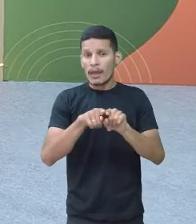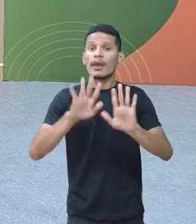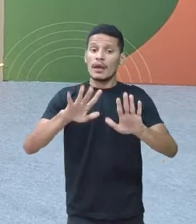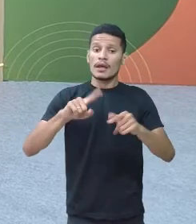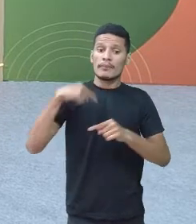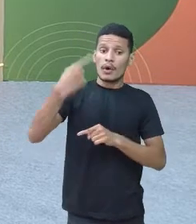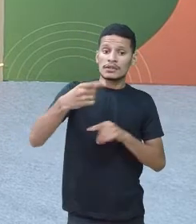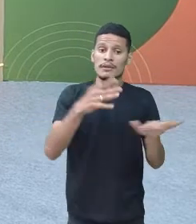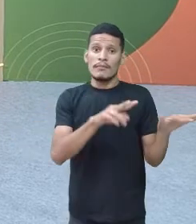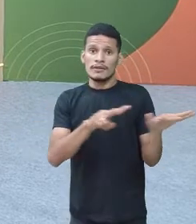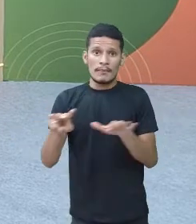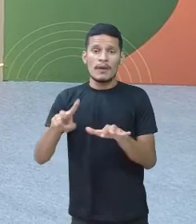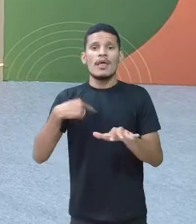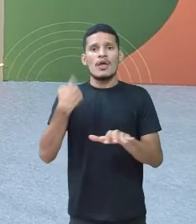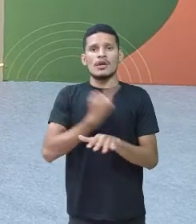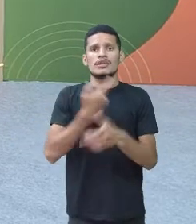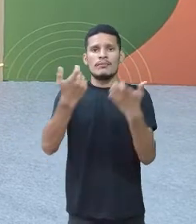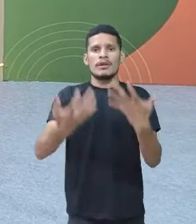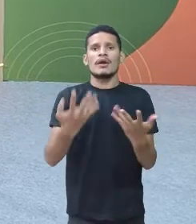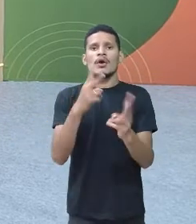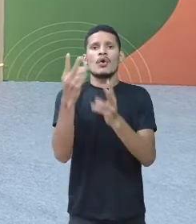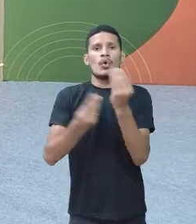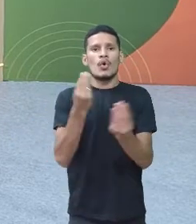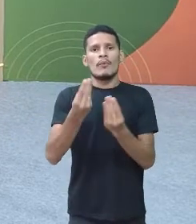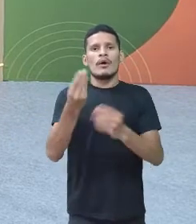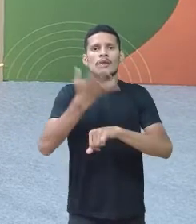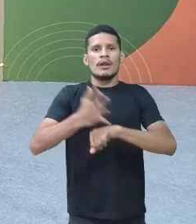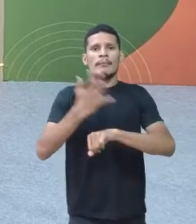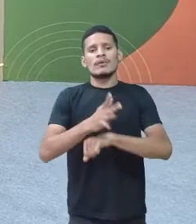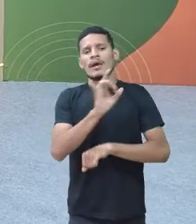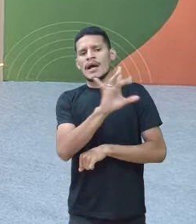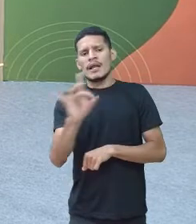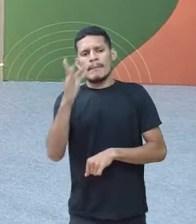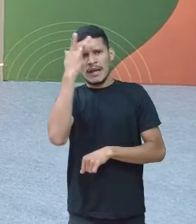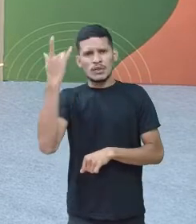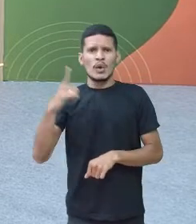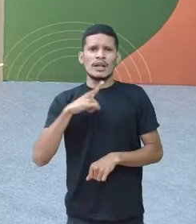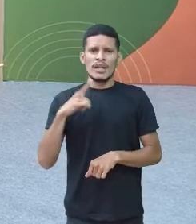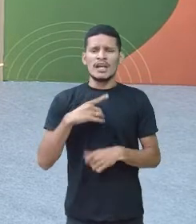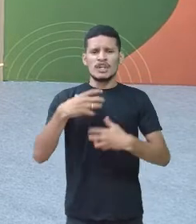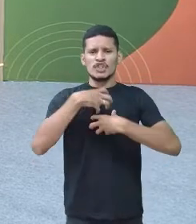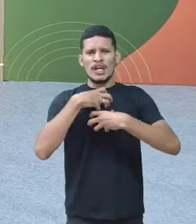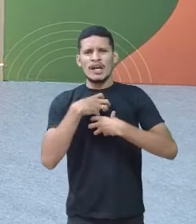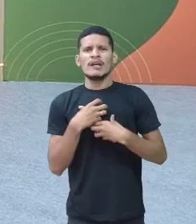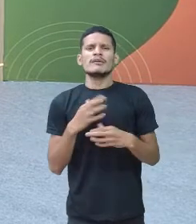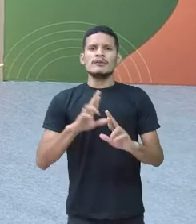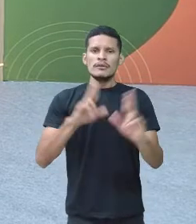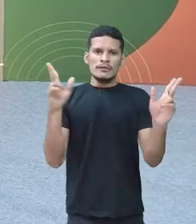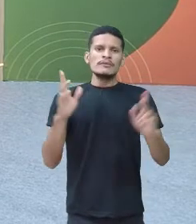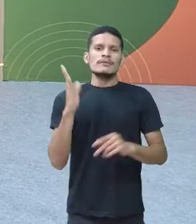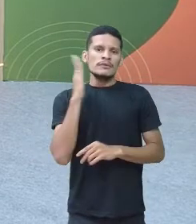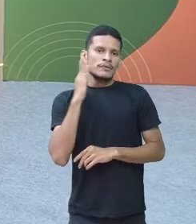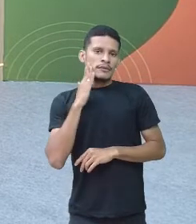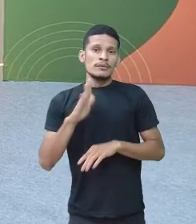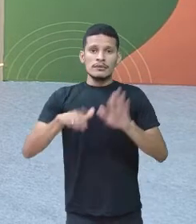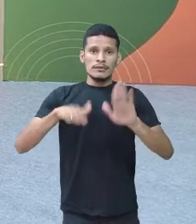princípios de treinamento, né? Porque tem a individualidade biológica, cada pessoa, né? Aí do seu jeito.